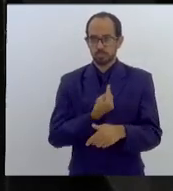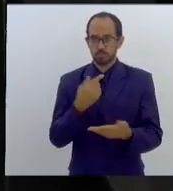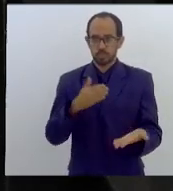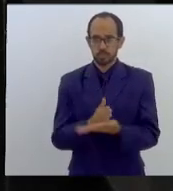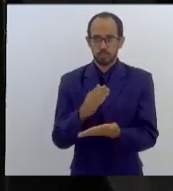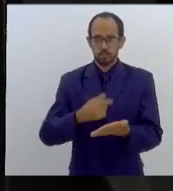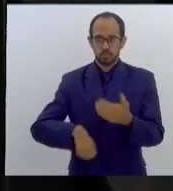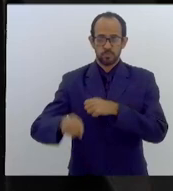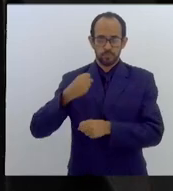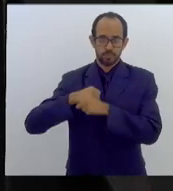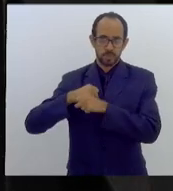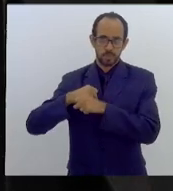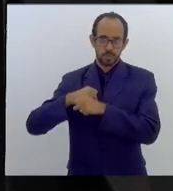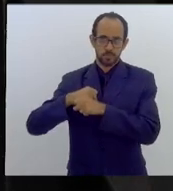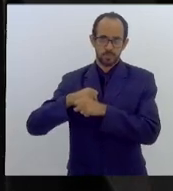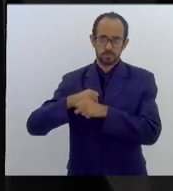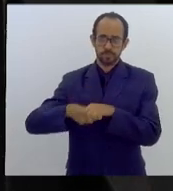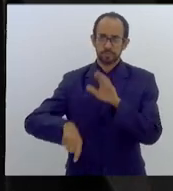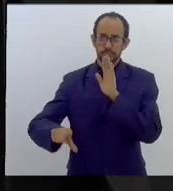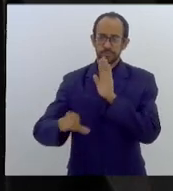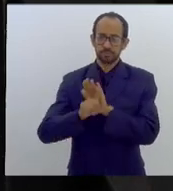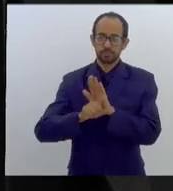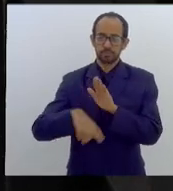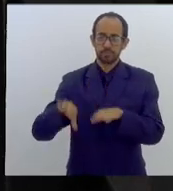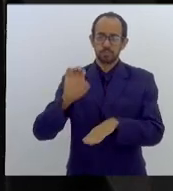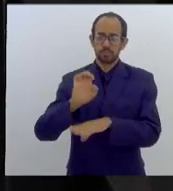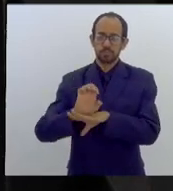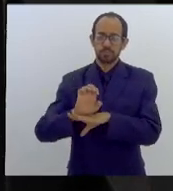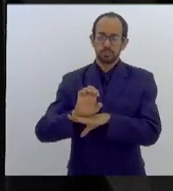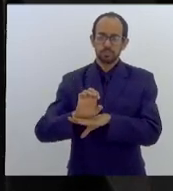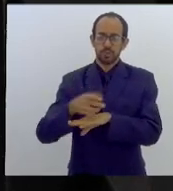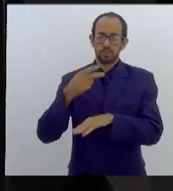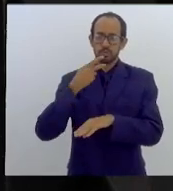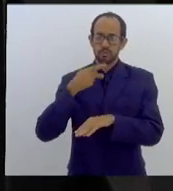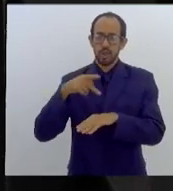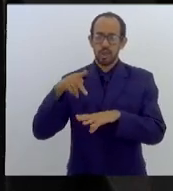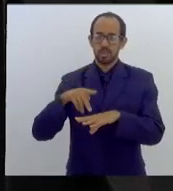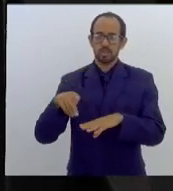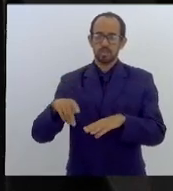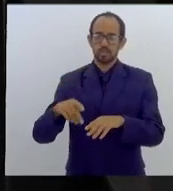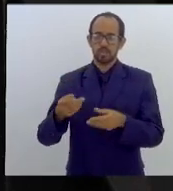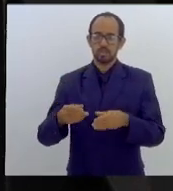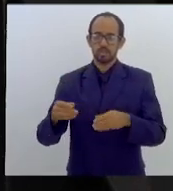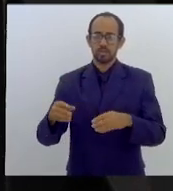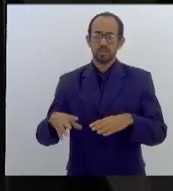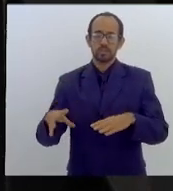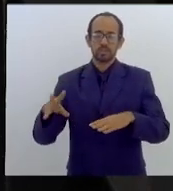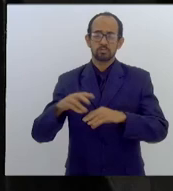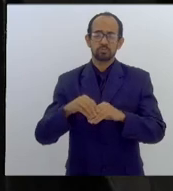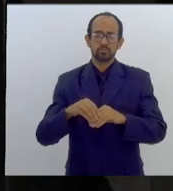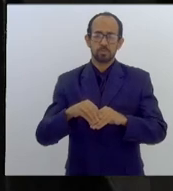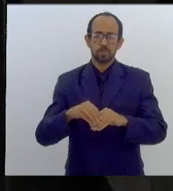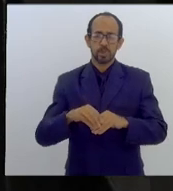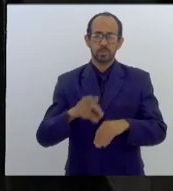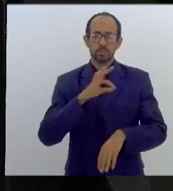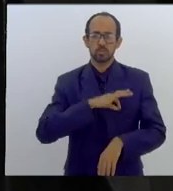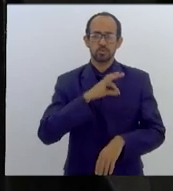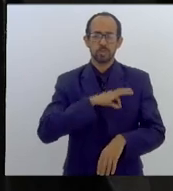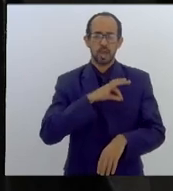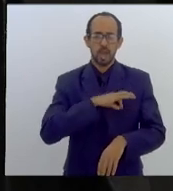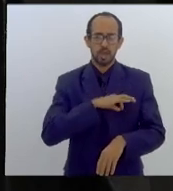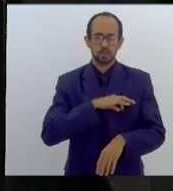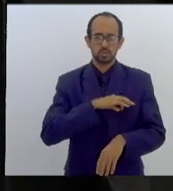passado, a lei estadual que trata da recomposição dos salários dos servidores, a lei